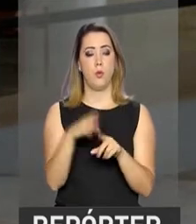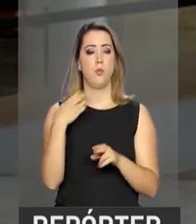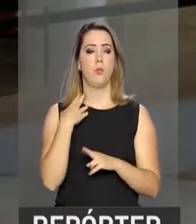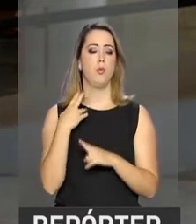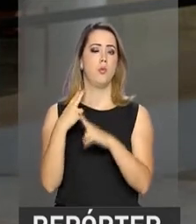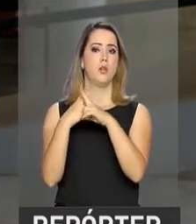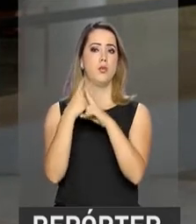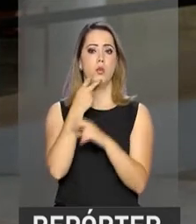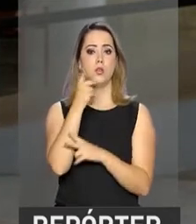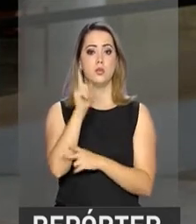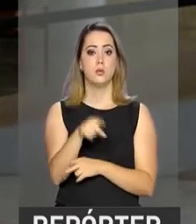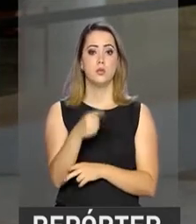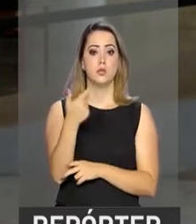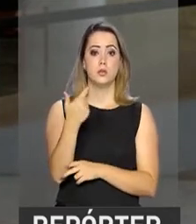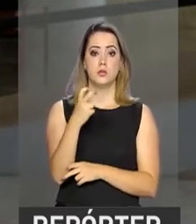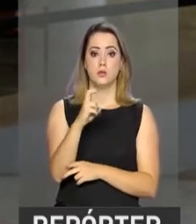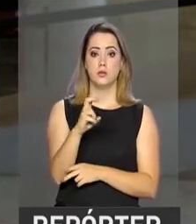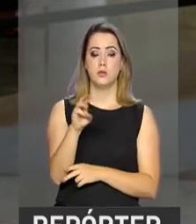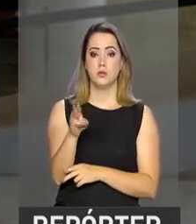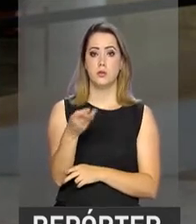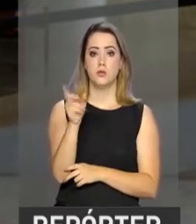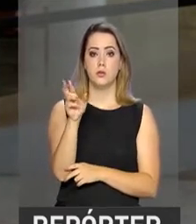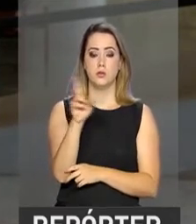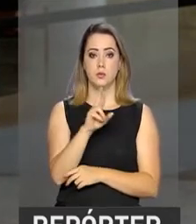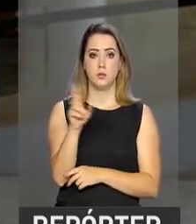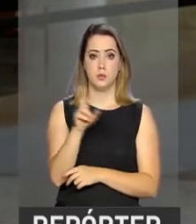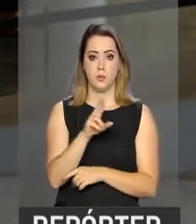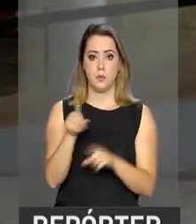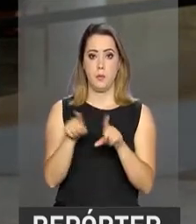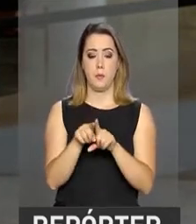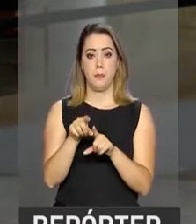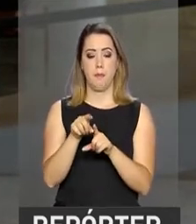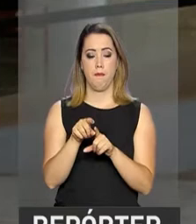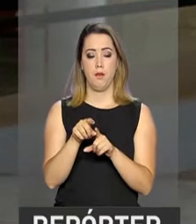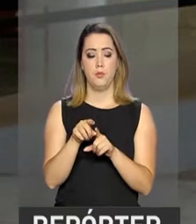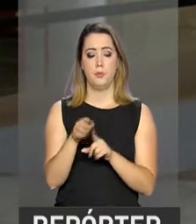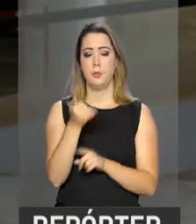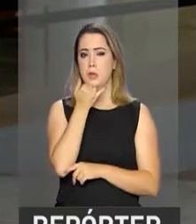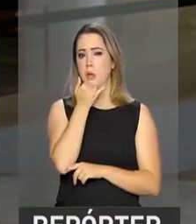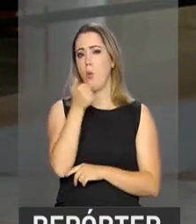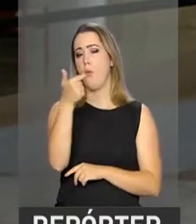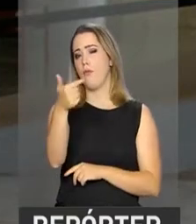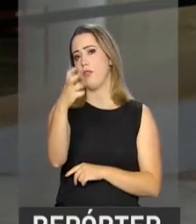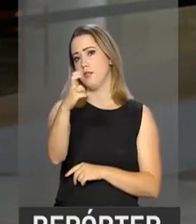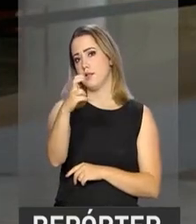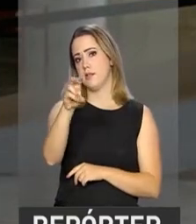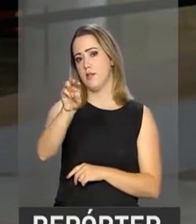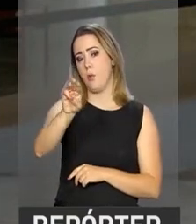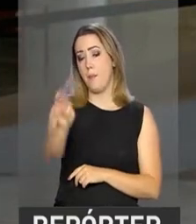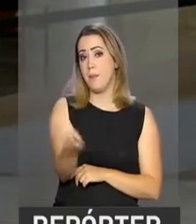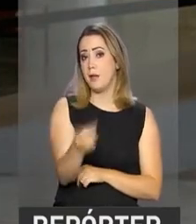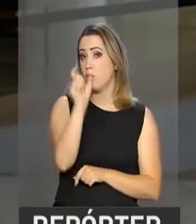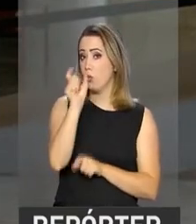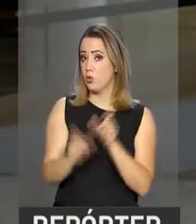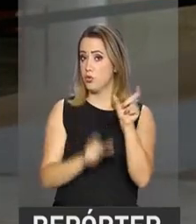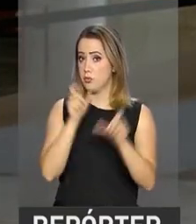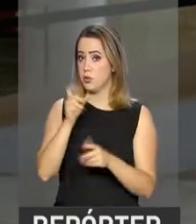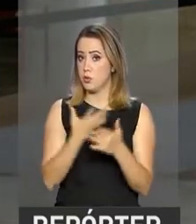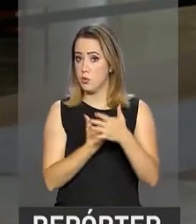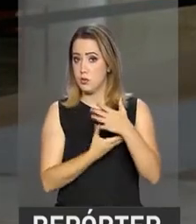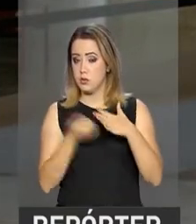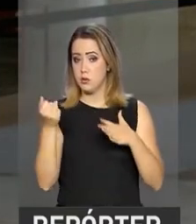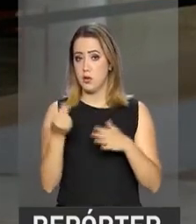federal 25 milhões e 900 mil trabalhadores sacaram o fgts das contas inativas um